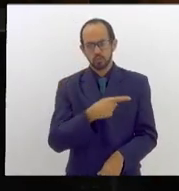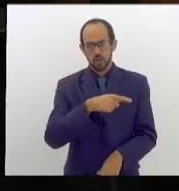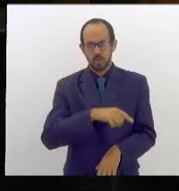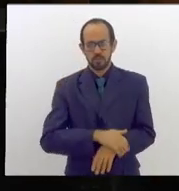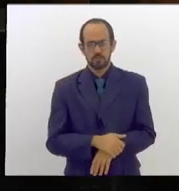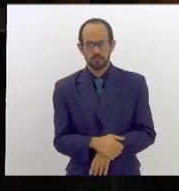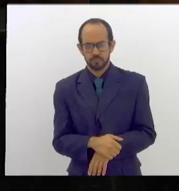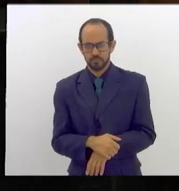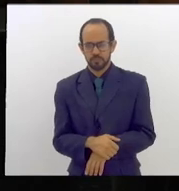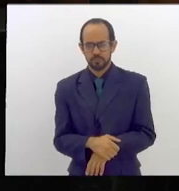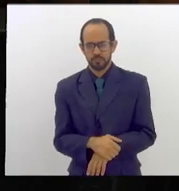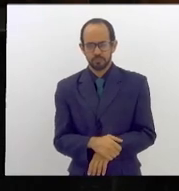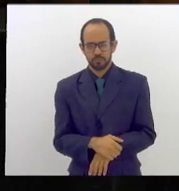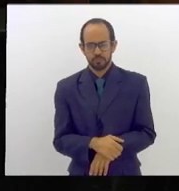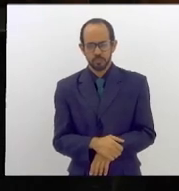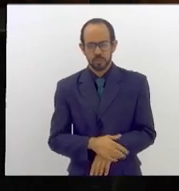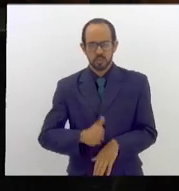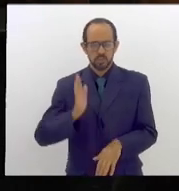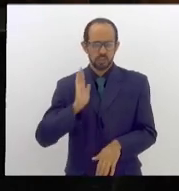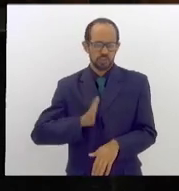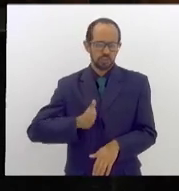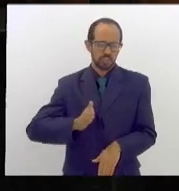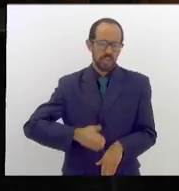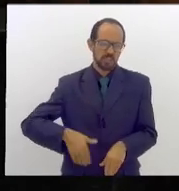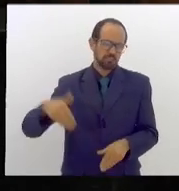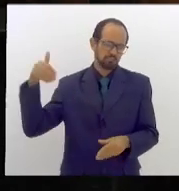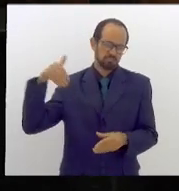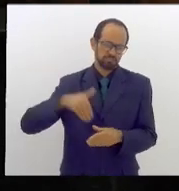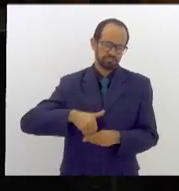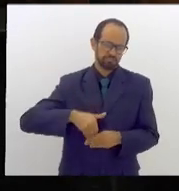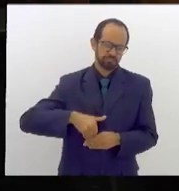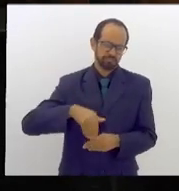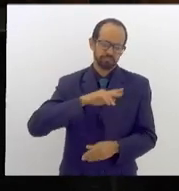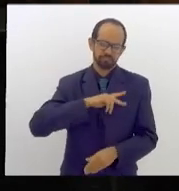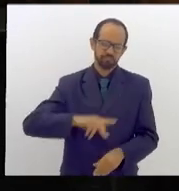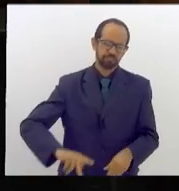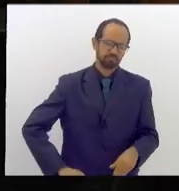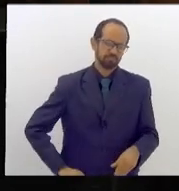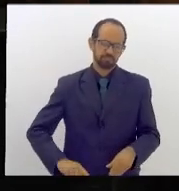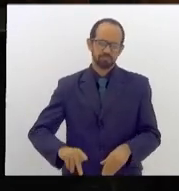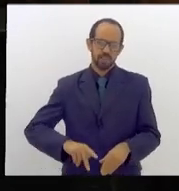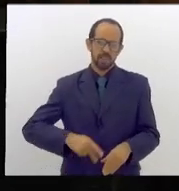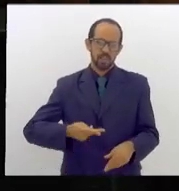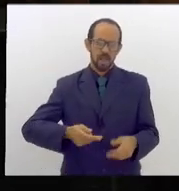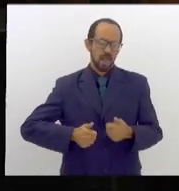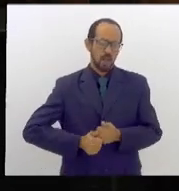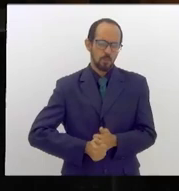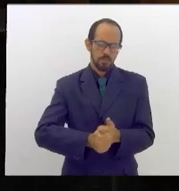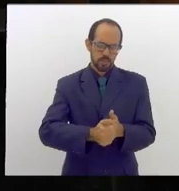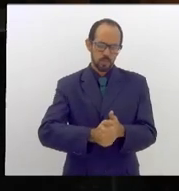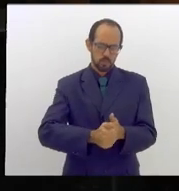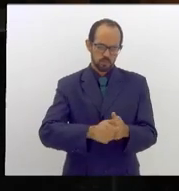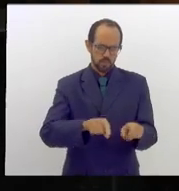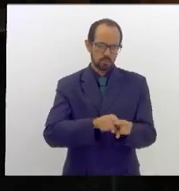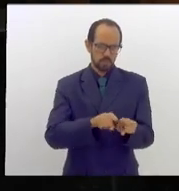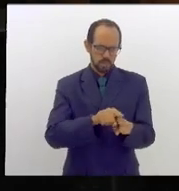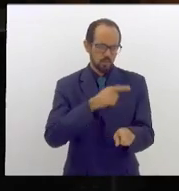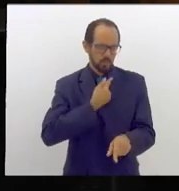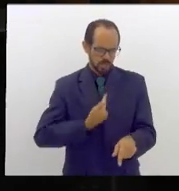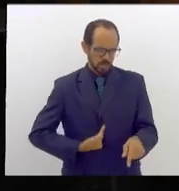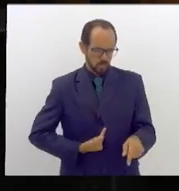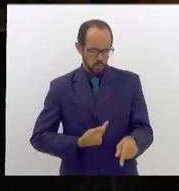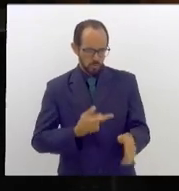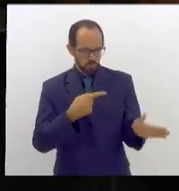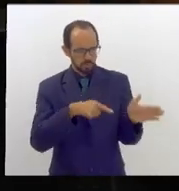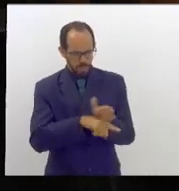e acompanhou a diversas eleições para presidente da república e para Governador O senhor já